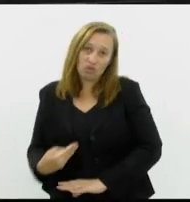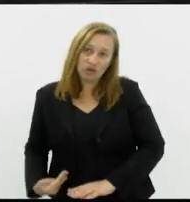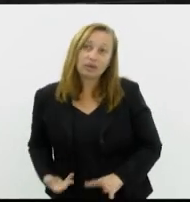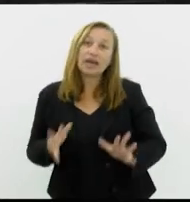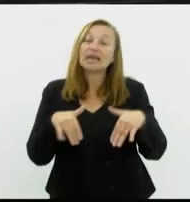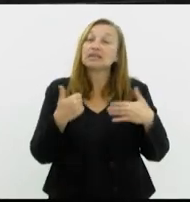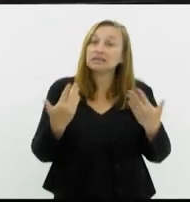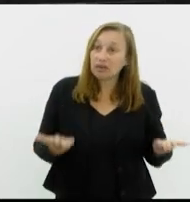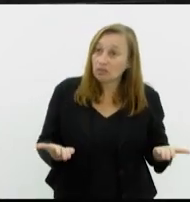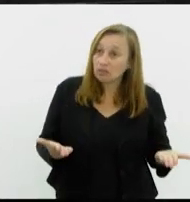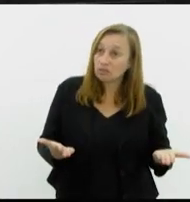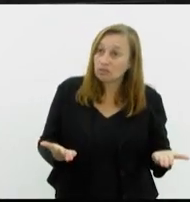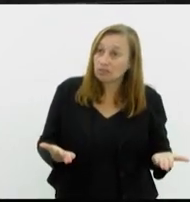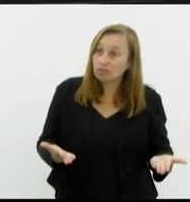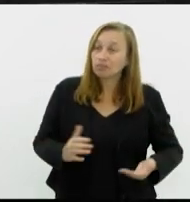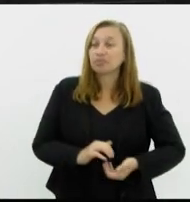Então,